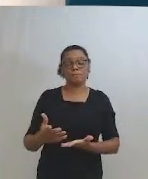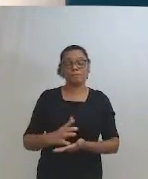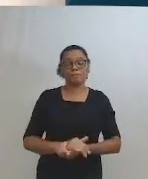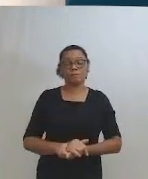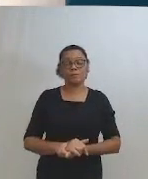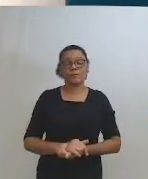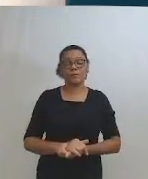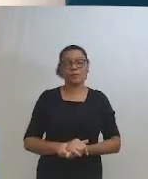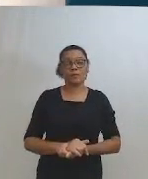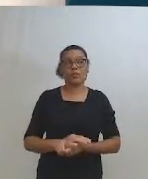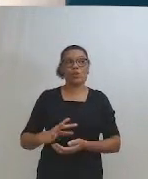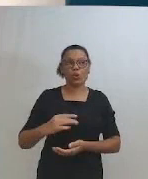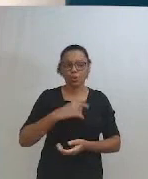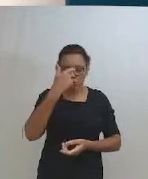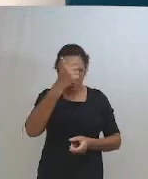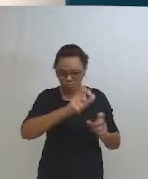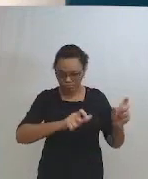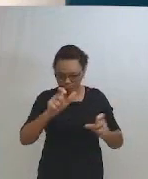pacientes.